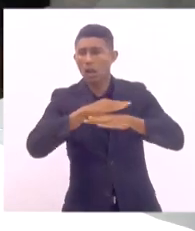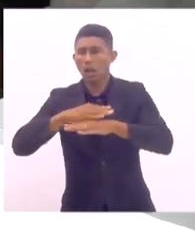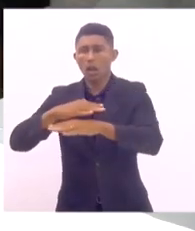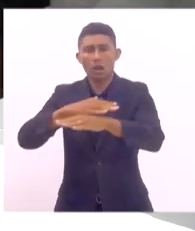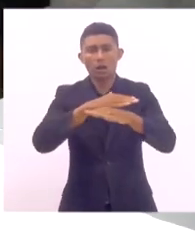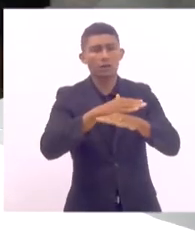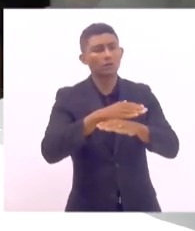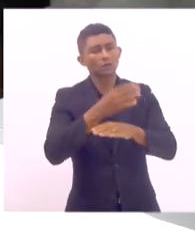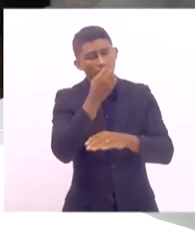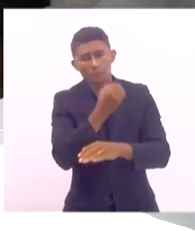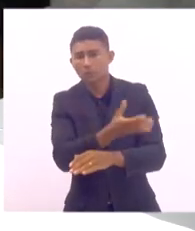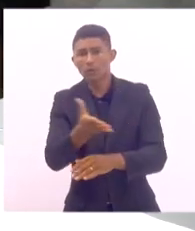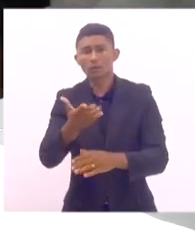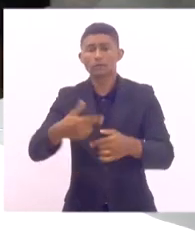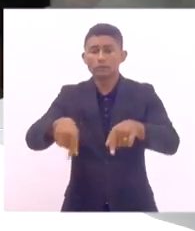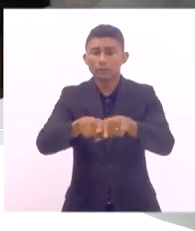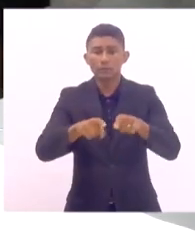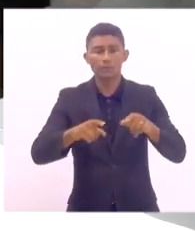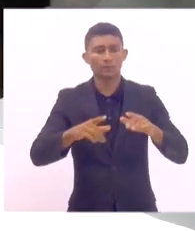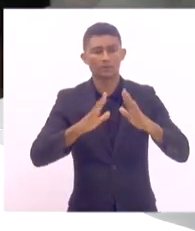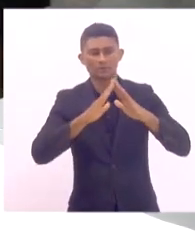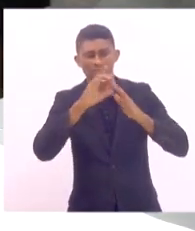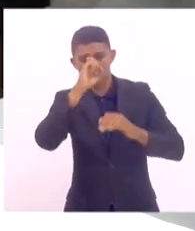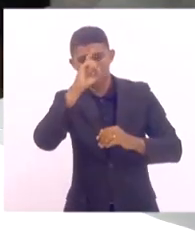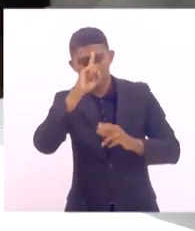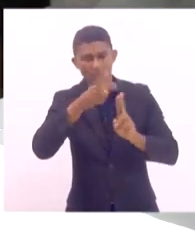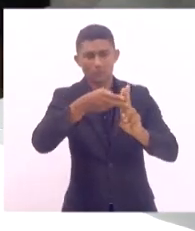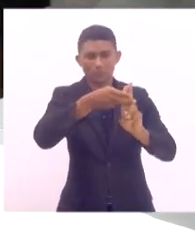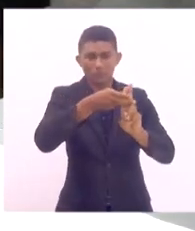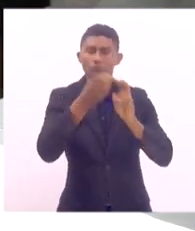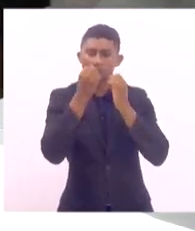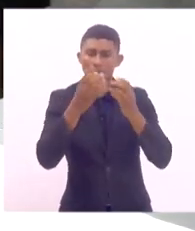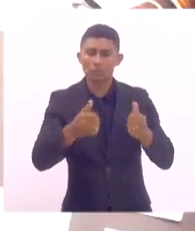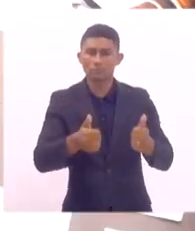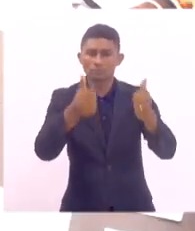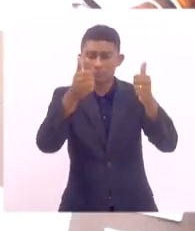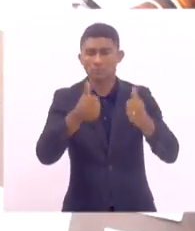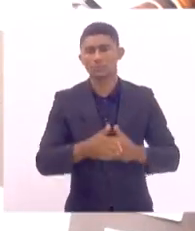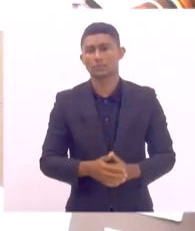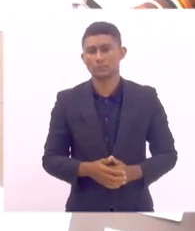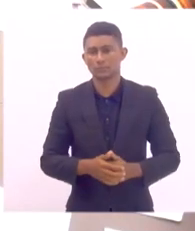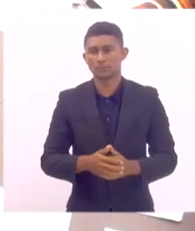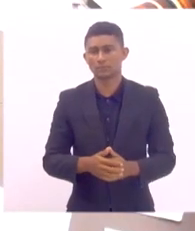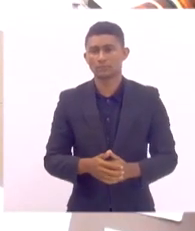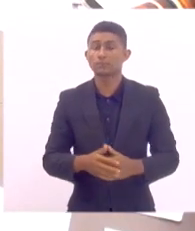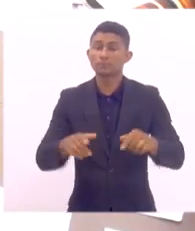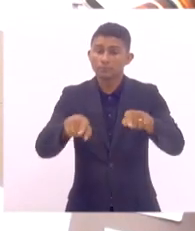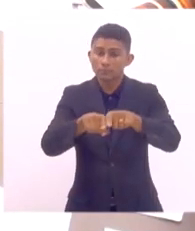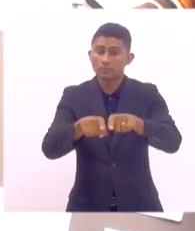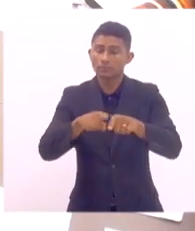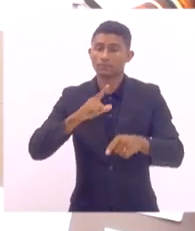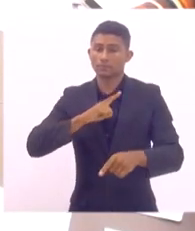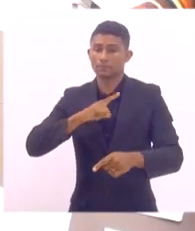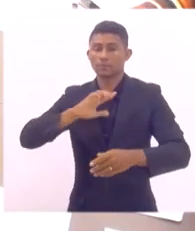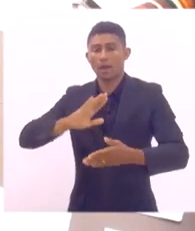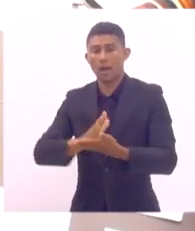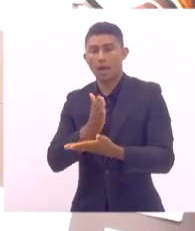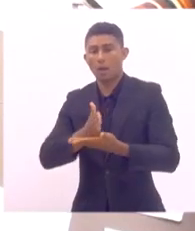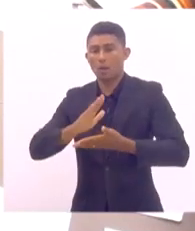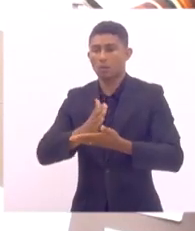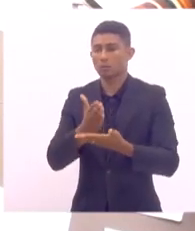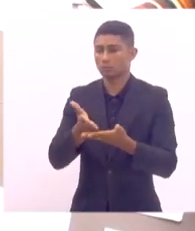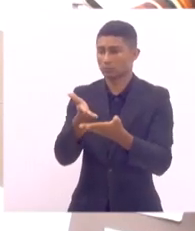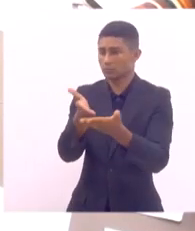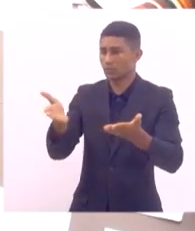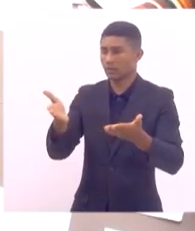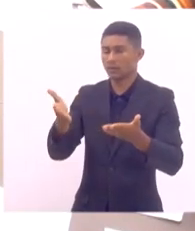todos os hospitais da Rede SUS, todos eles. Se a gente quer melhorar a área da saúde... Mas não é o hospital da Rede SUS, porque tem muito prestador de serviço que não é